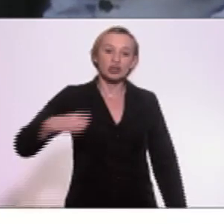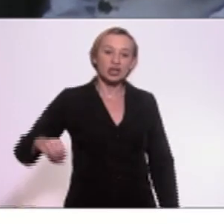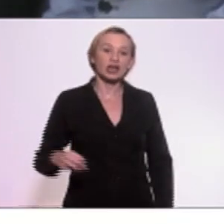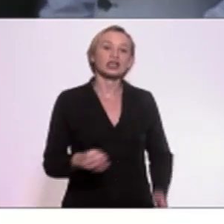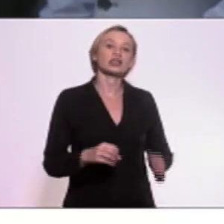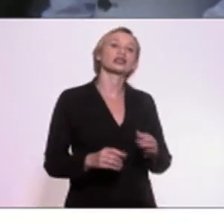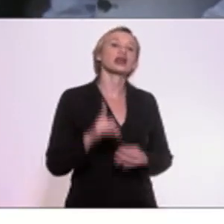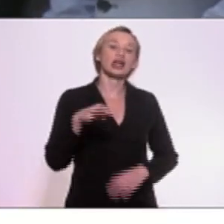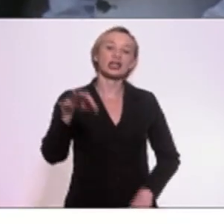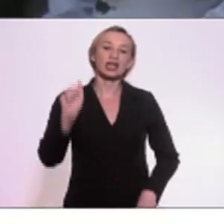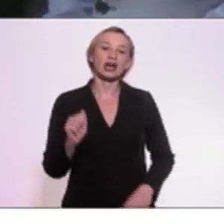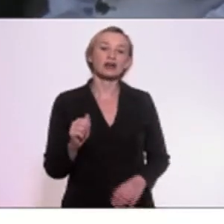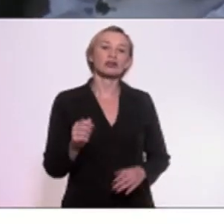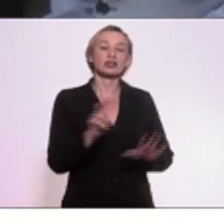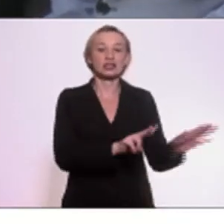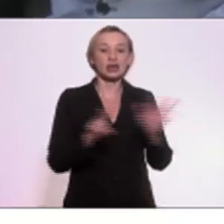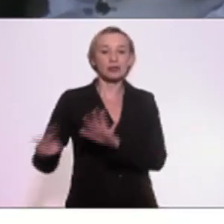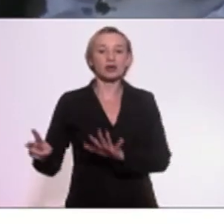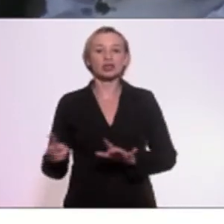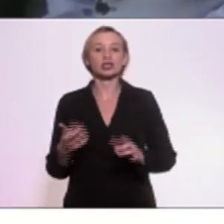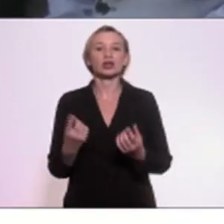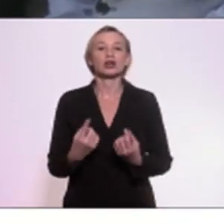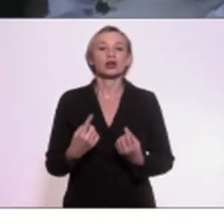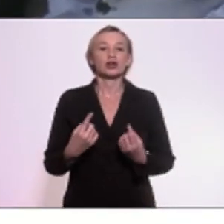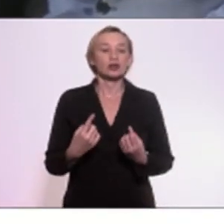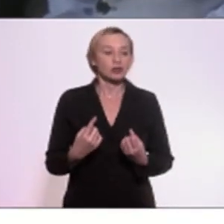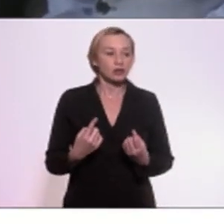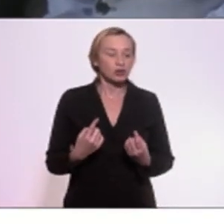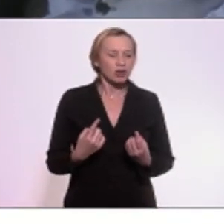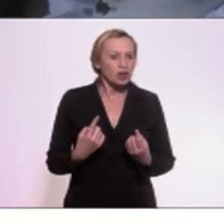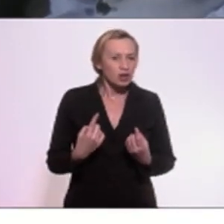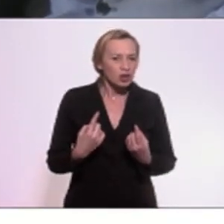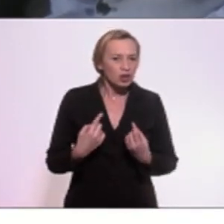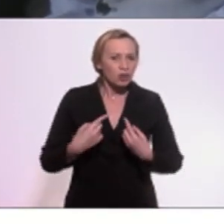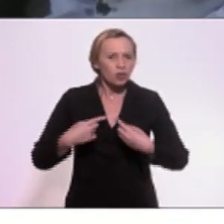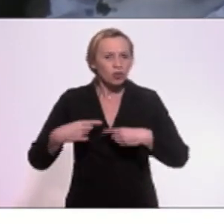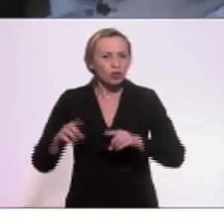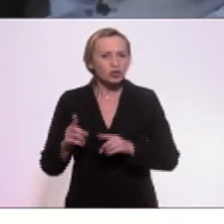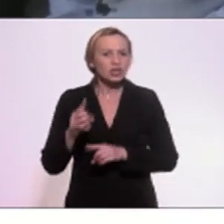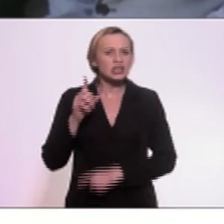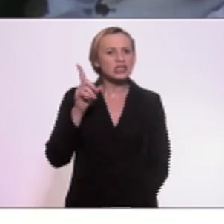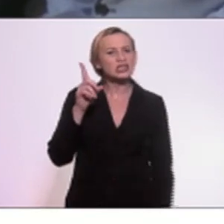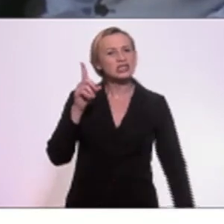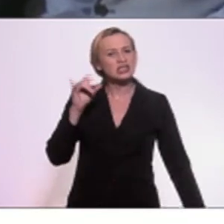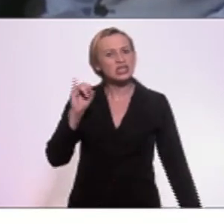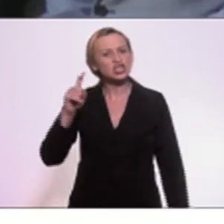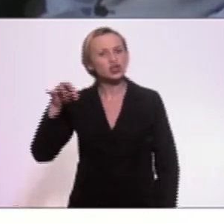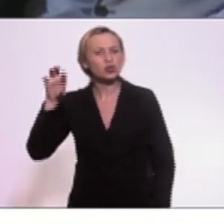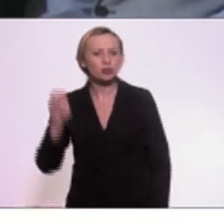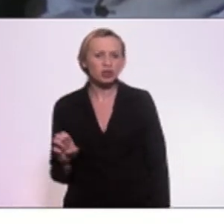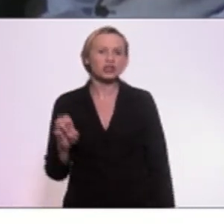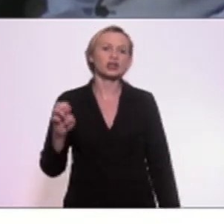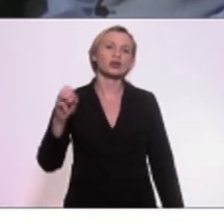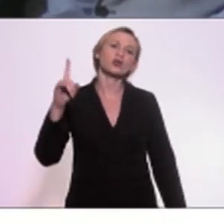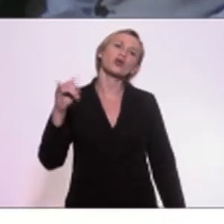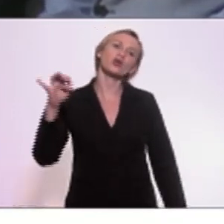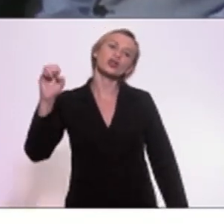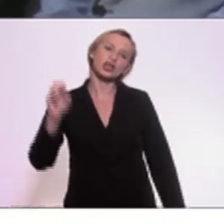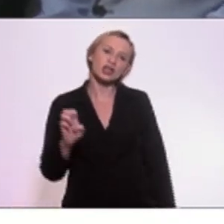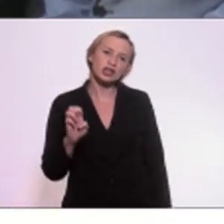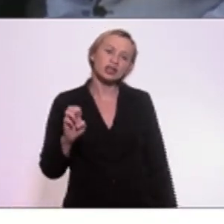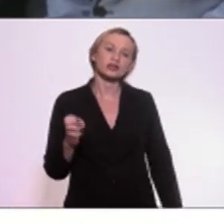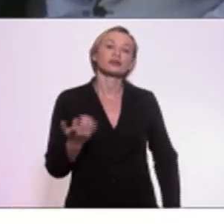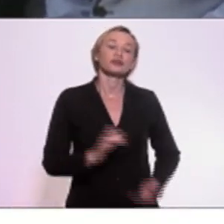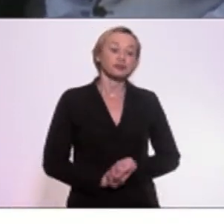do Estado a Semana de Combate e Prevenção à Síndrome de Burnet. E institui a campanha permanente de divulgação